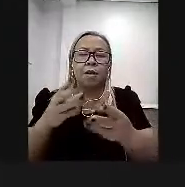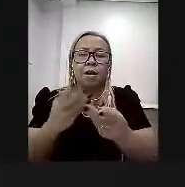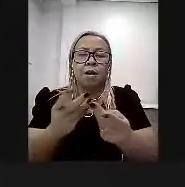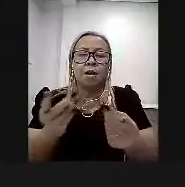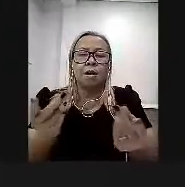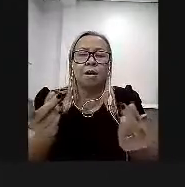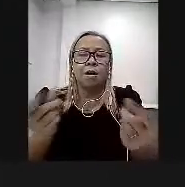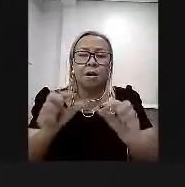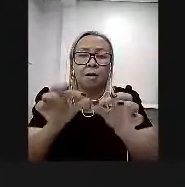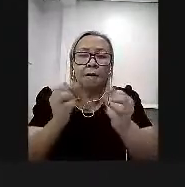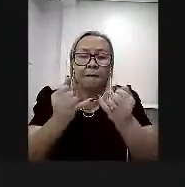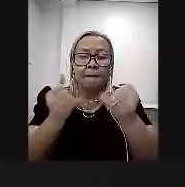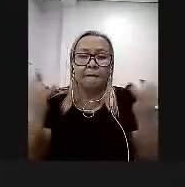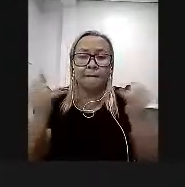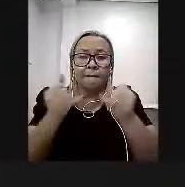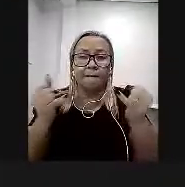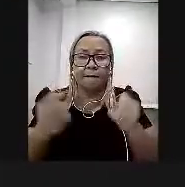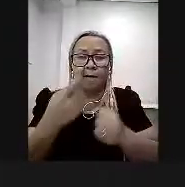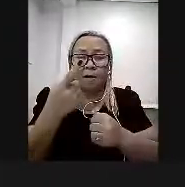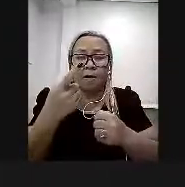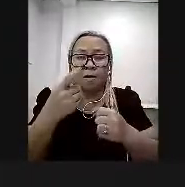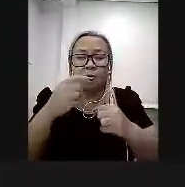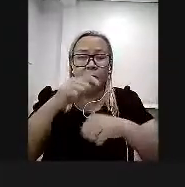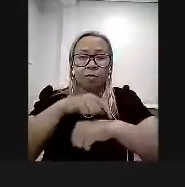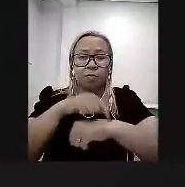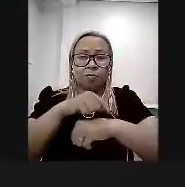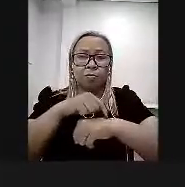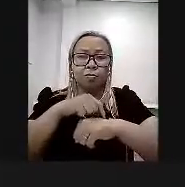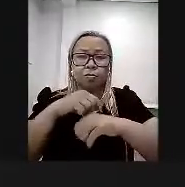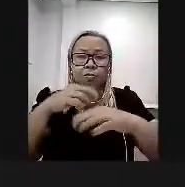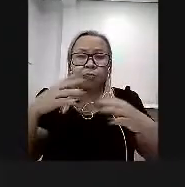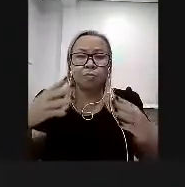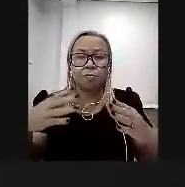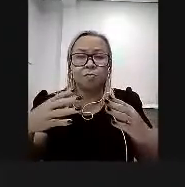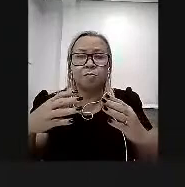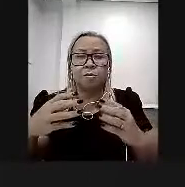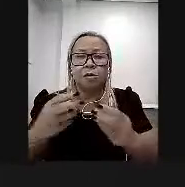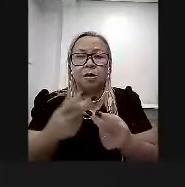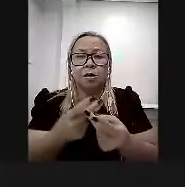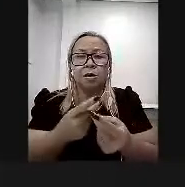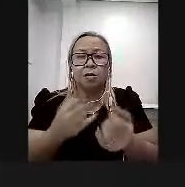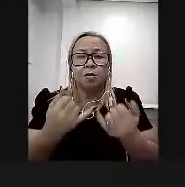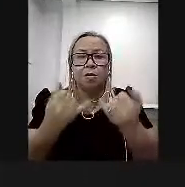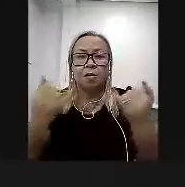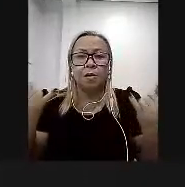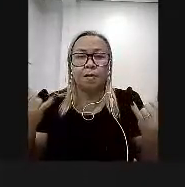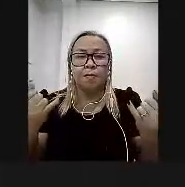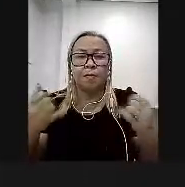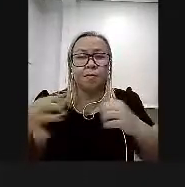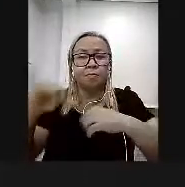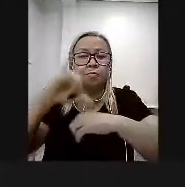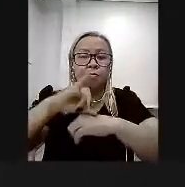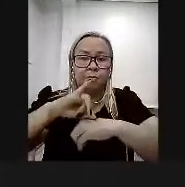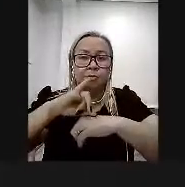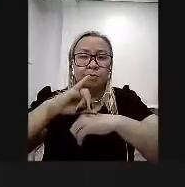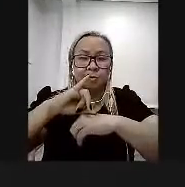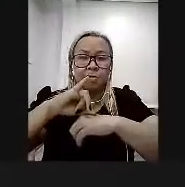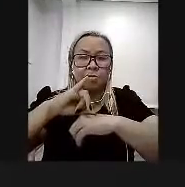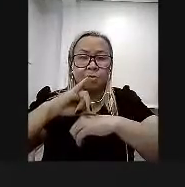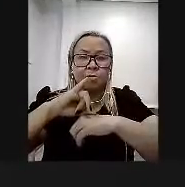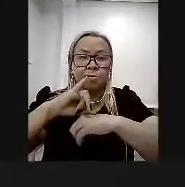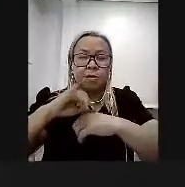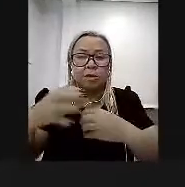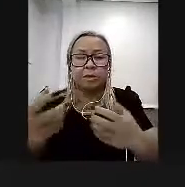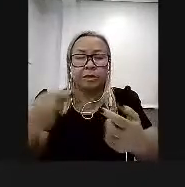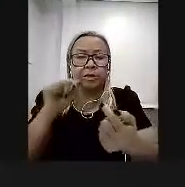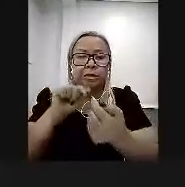né? E um dos momentos onde essa crosta terrestre é fina é no Planalto Central. E para mim fez todo sentido